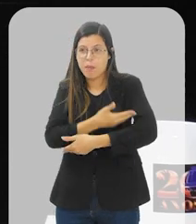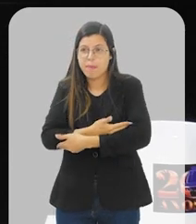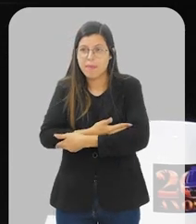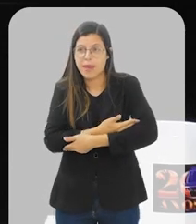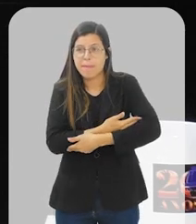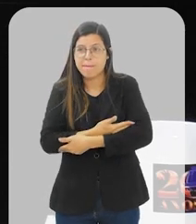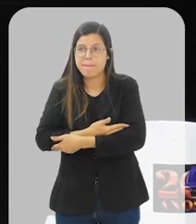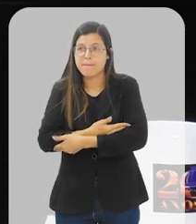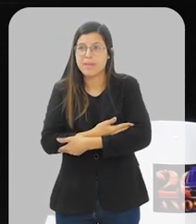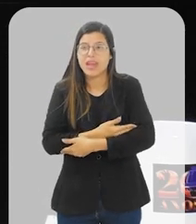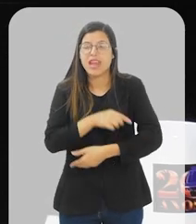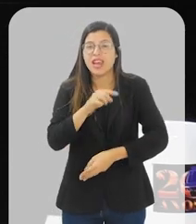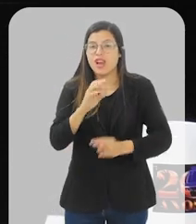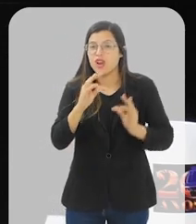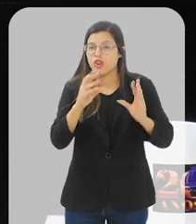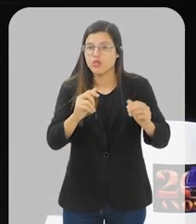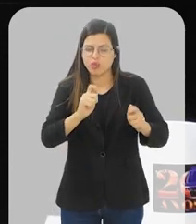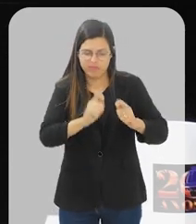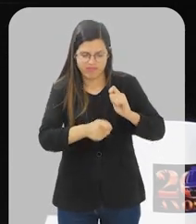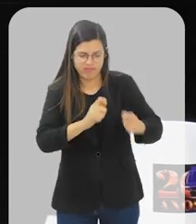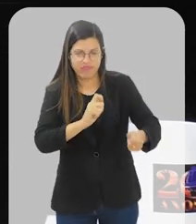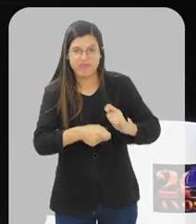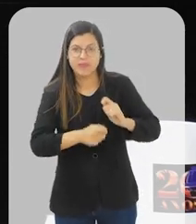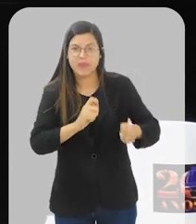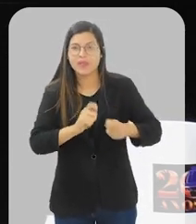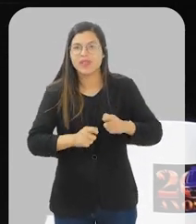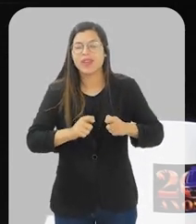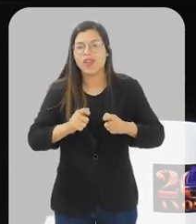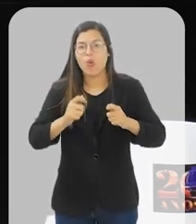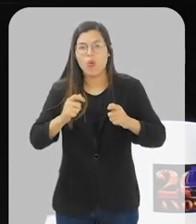mamãe, de vestido, comandando a bateria com colher de pau.